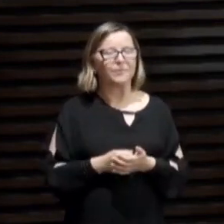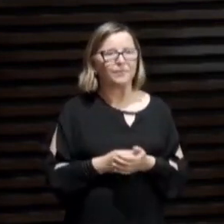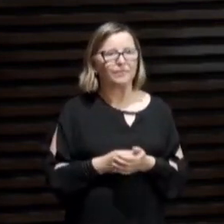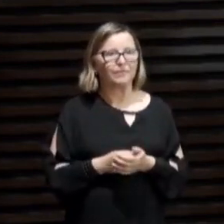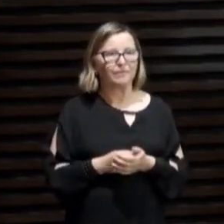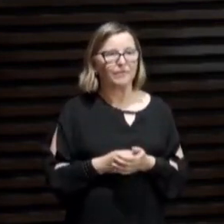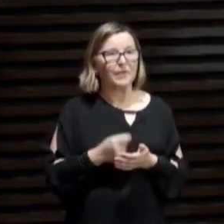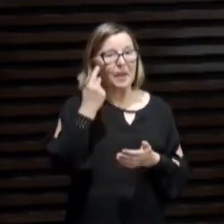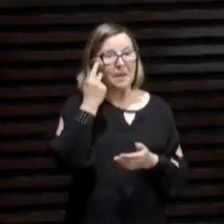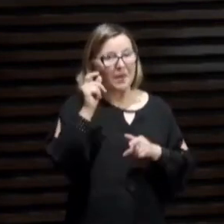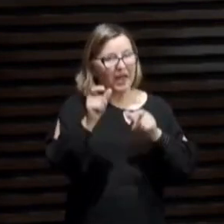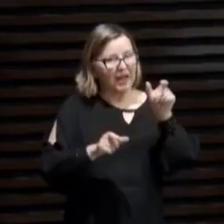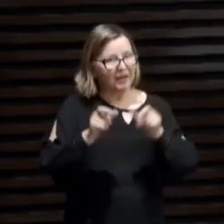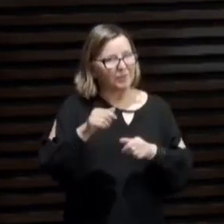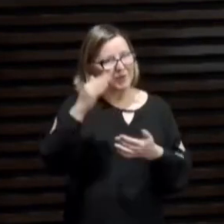creem.